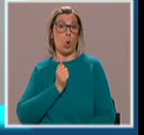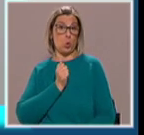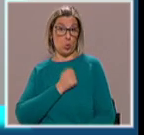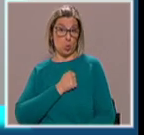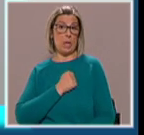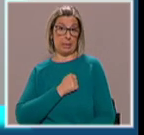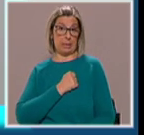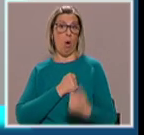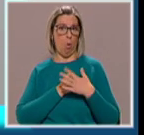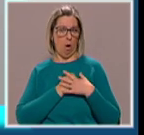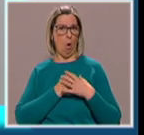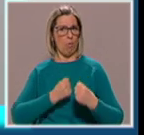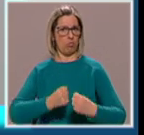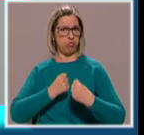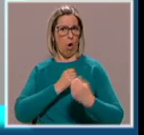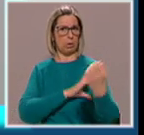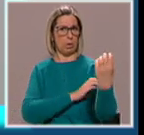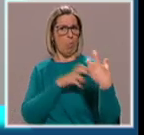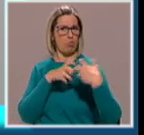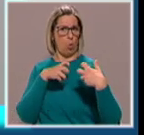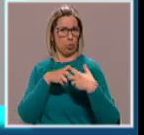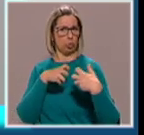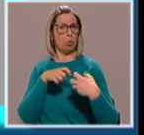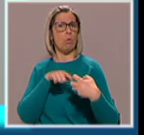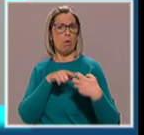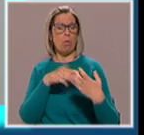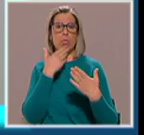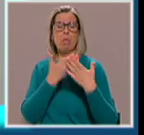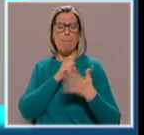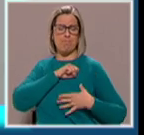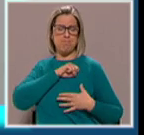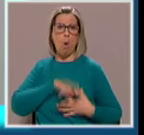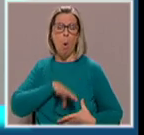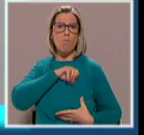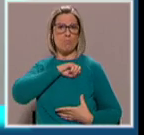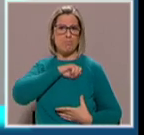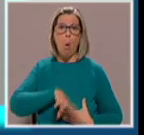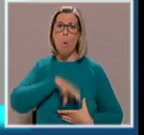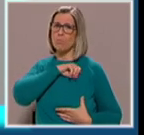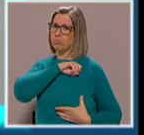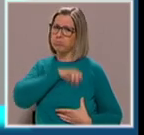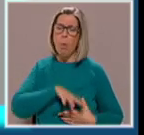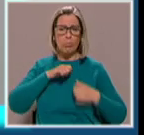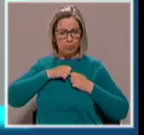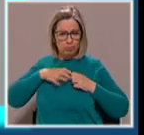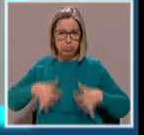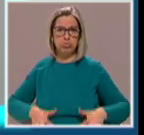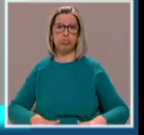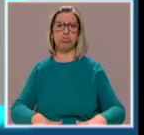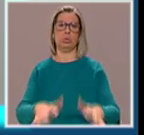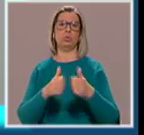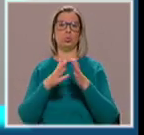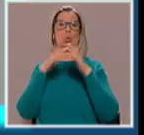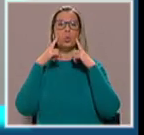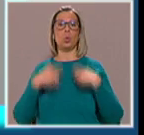órgão forte e musculoso, o impulsiona para que chegue a todas as partes do organismo.